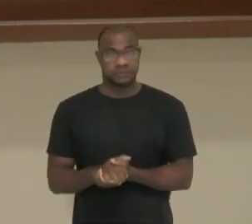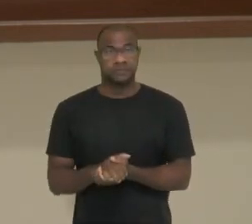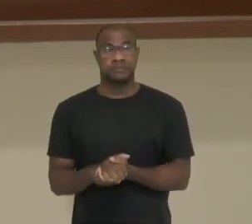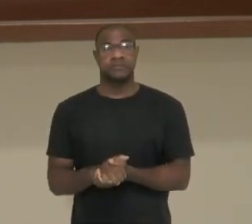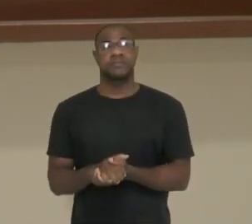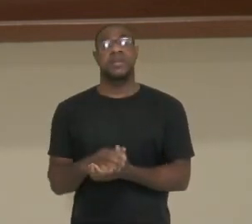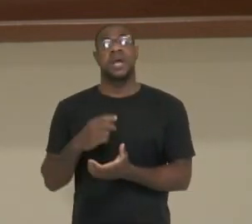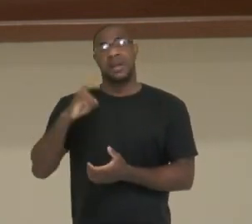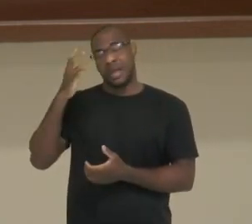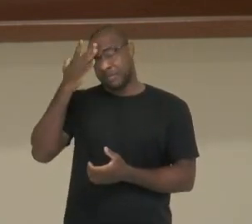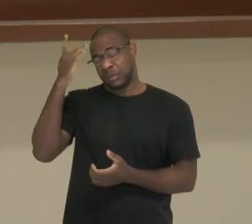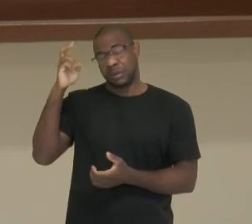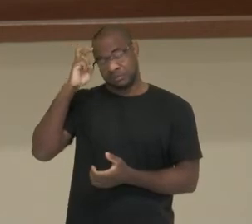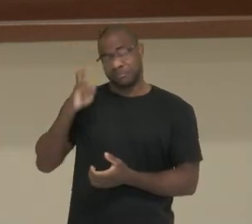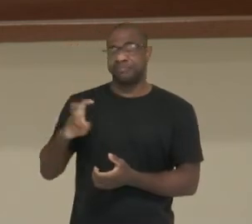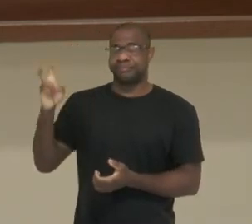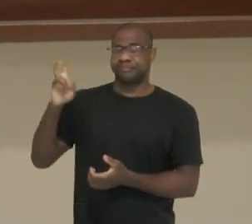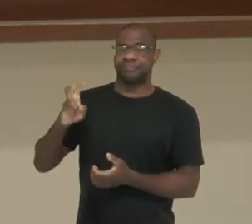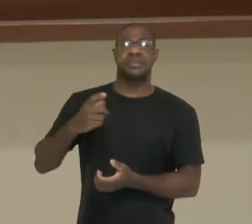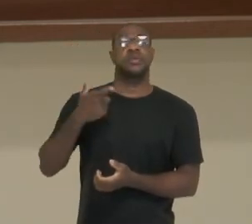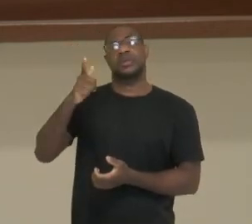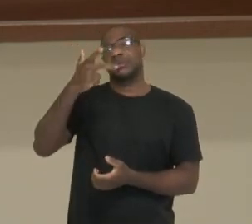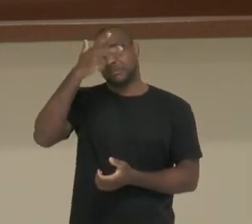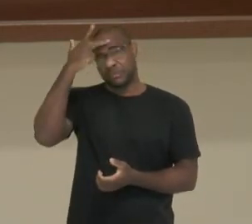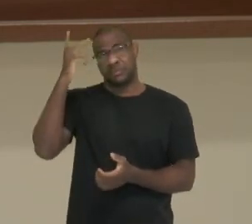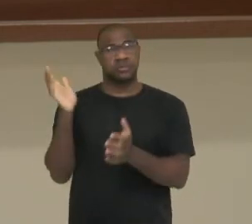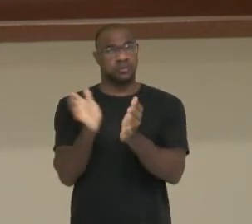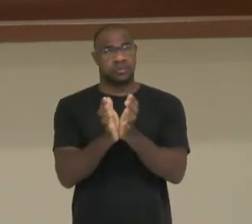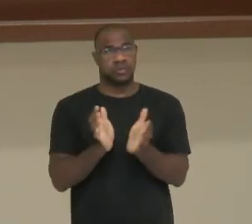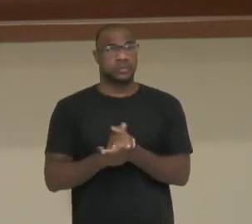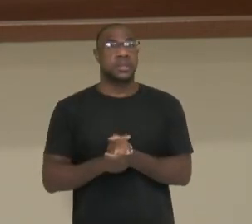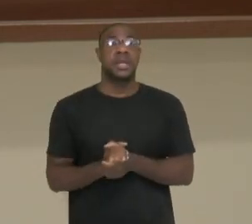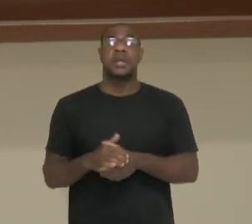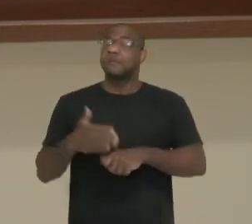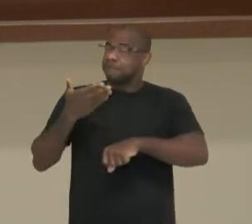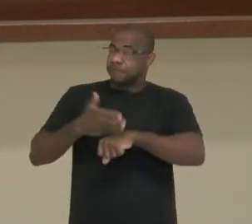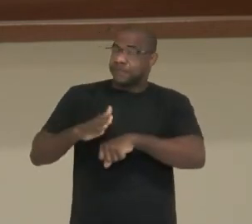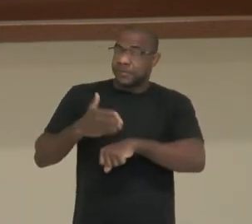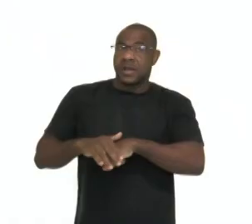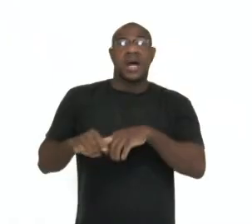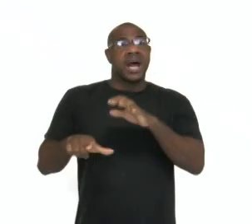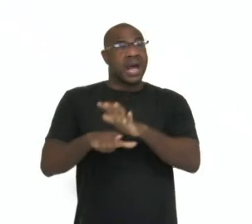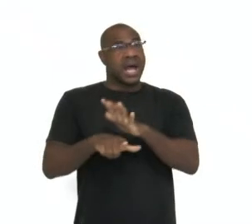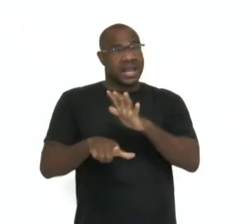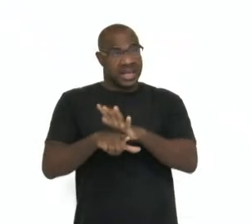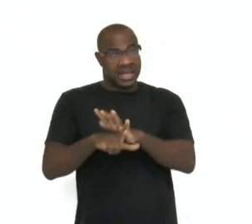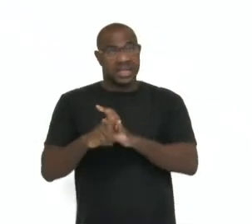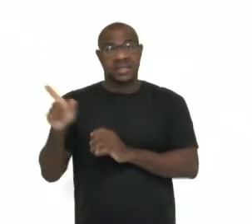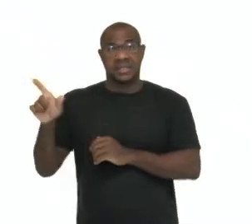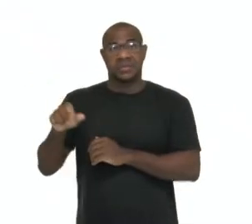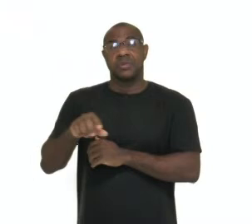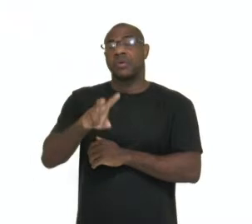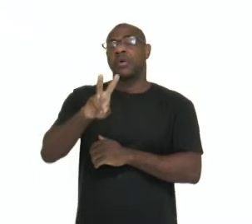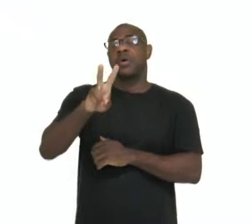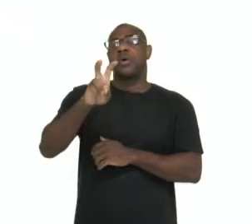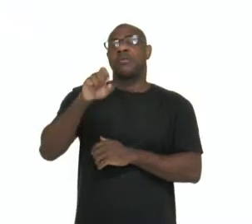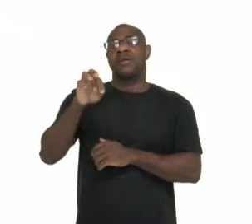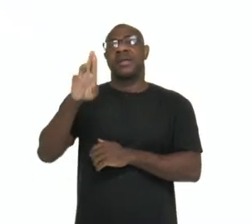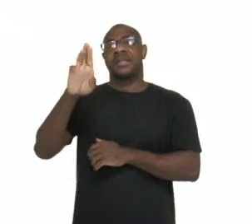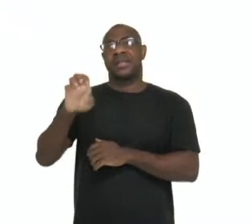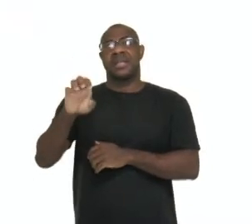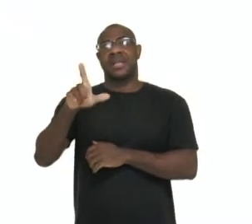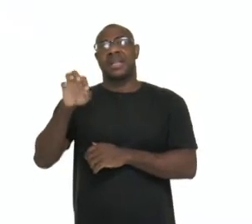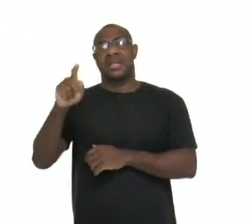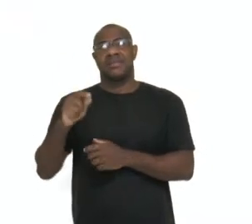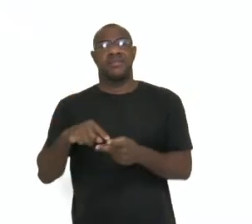os intelectuais, entre outros indivíduos. Na prática, a lei do ventre livre, quanto a lei dos sexagenários,